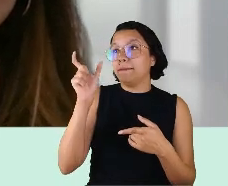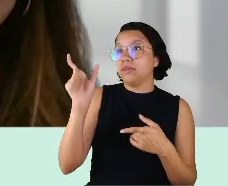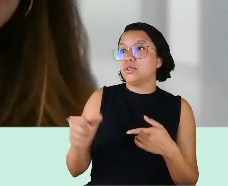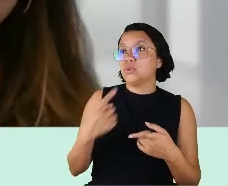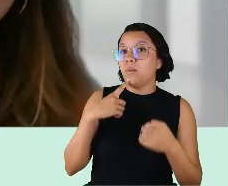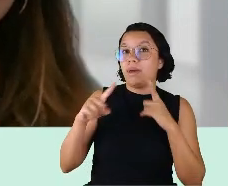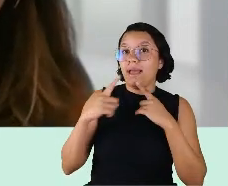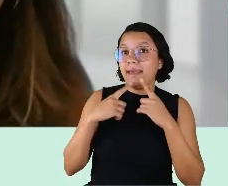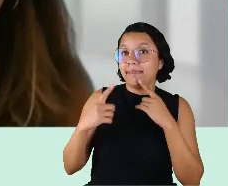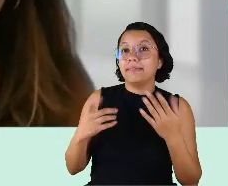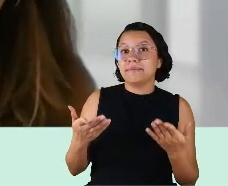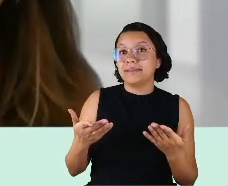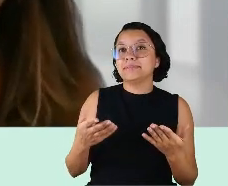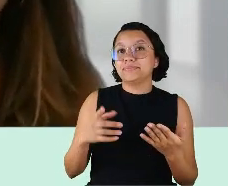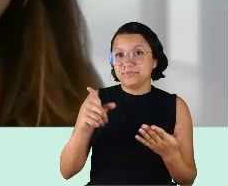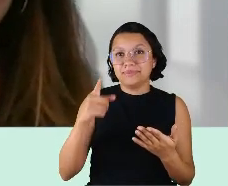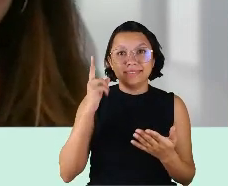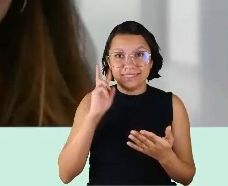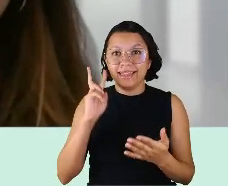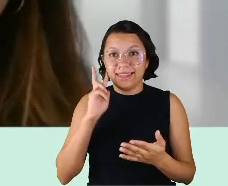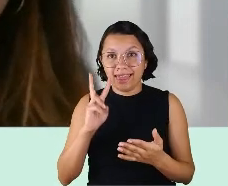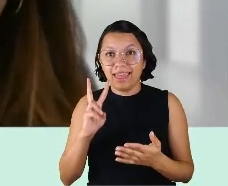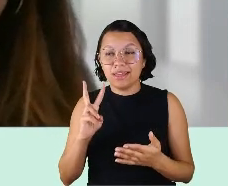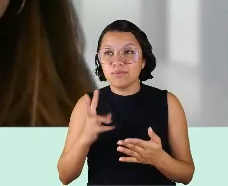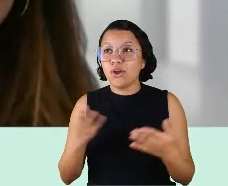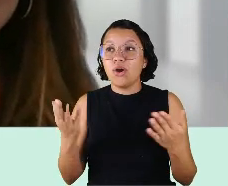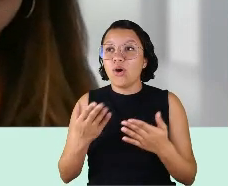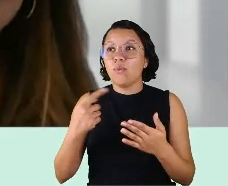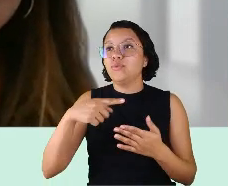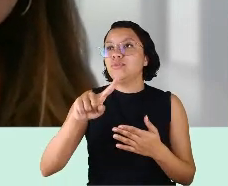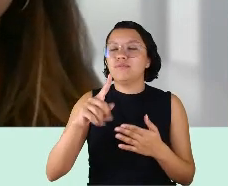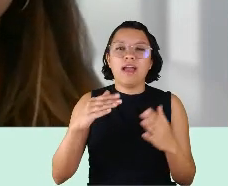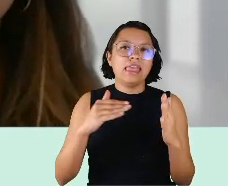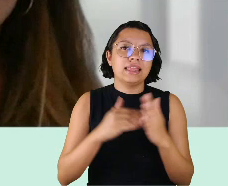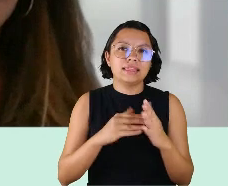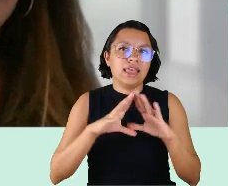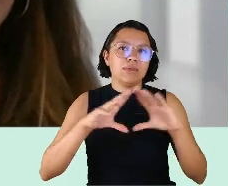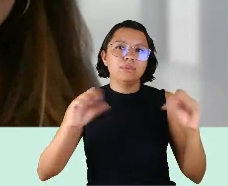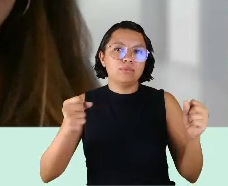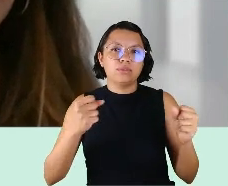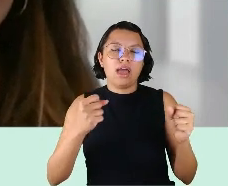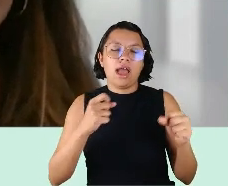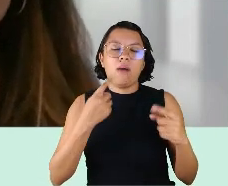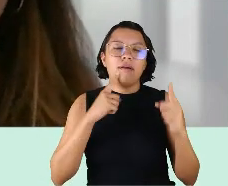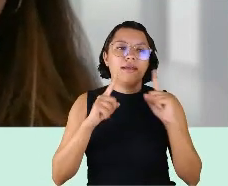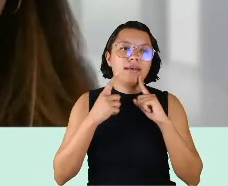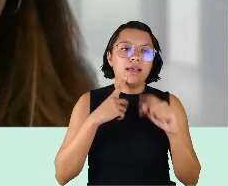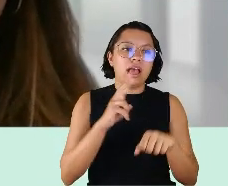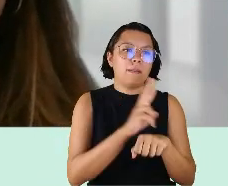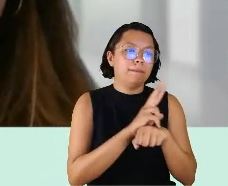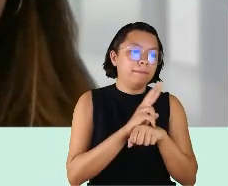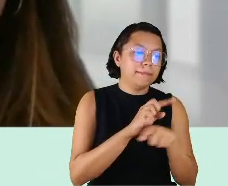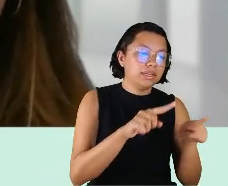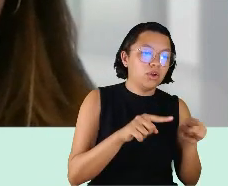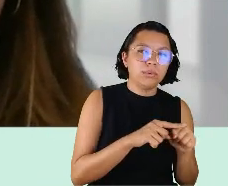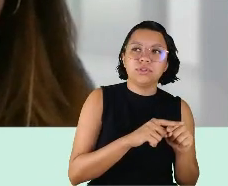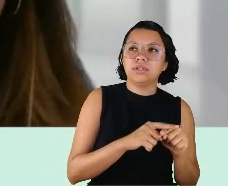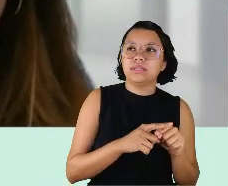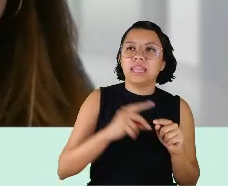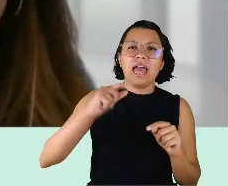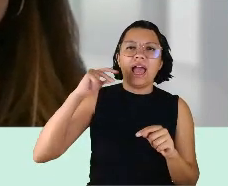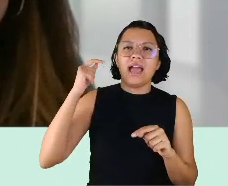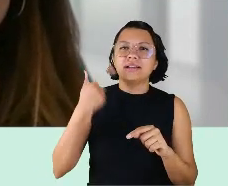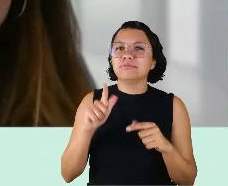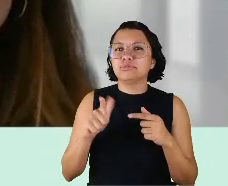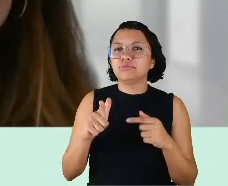naquele tempo, que a Terezinha lembra bem, né? Hoje você vai até o tribunal e reclama, lá coisa de reclama, mas naquele tempo não tinha nem